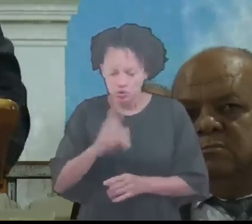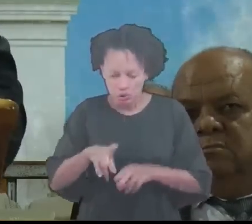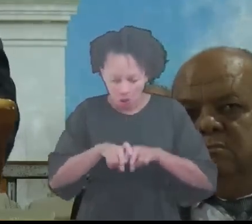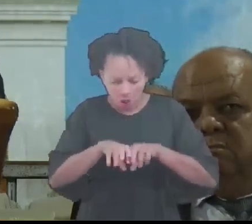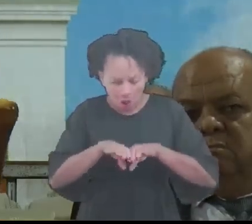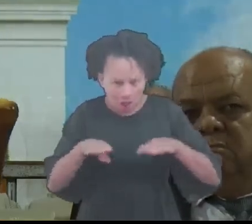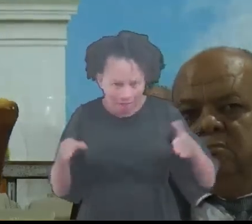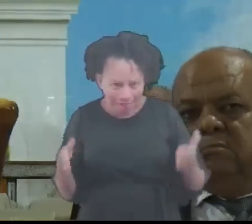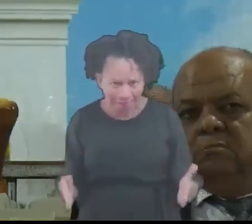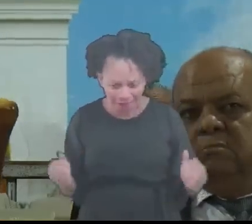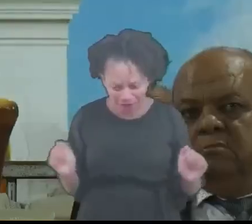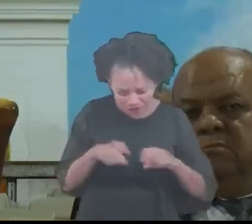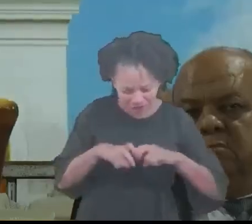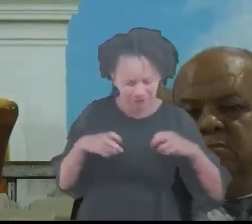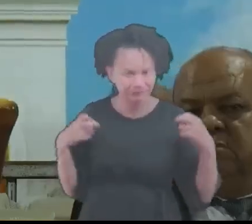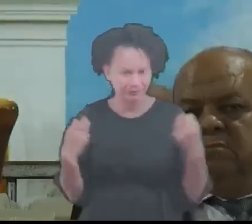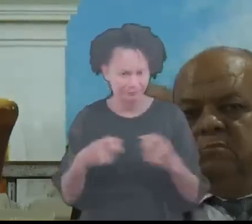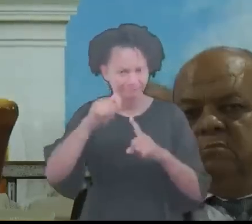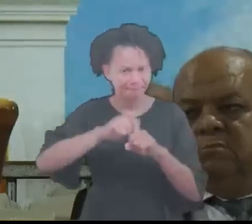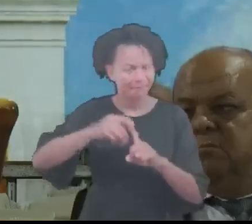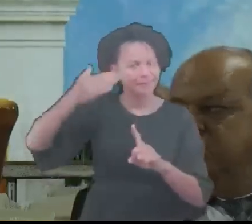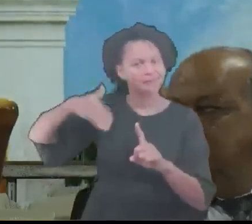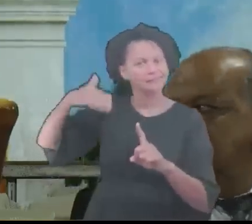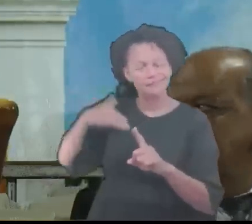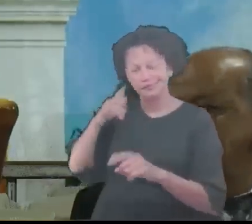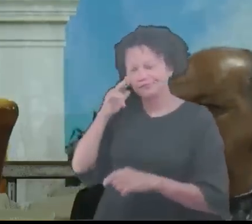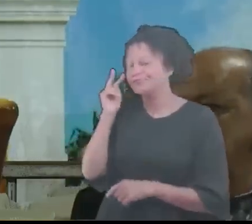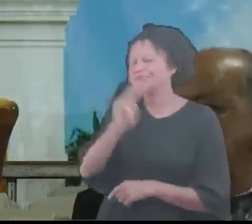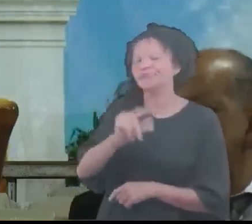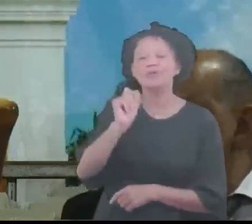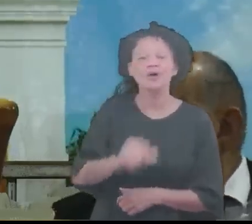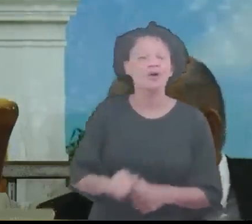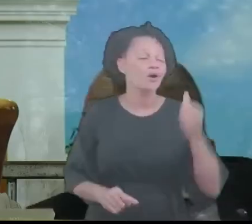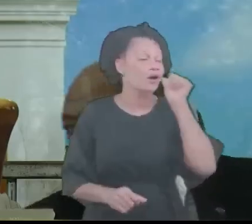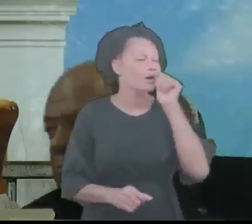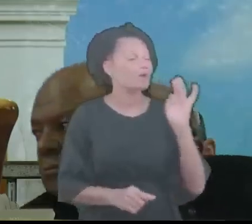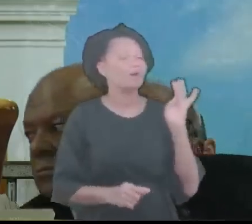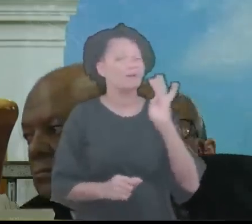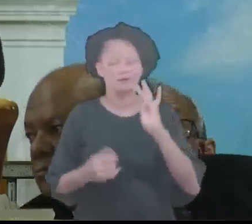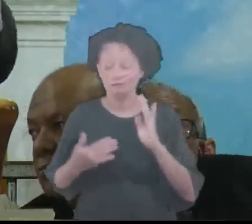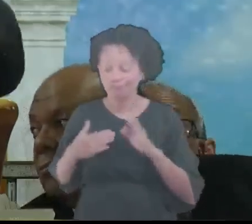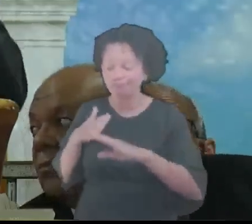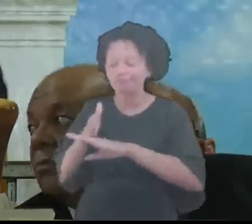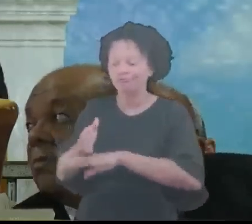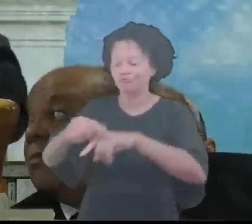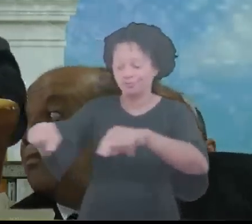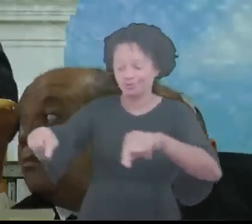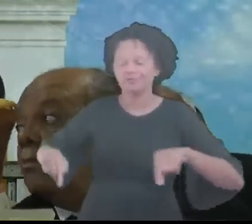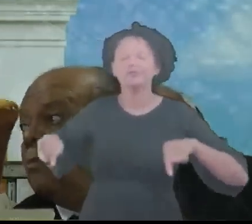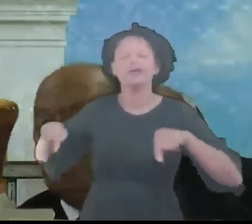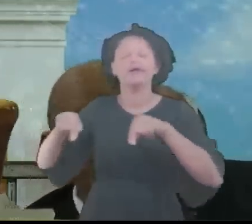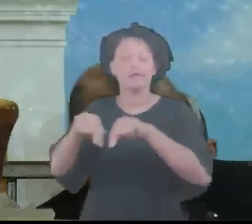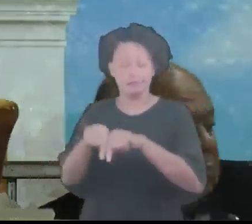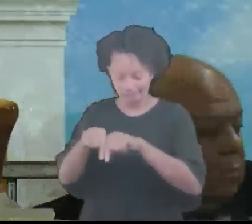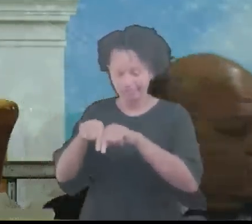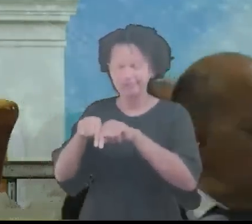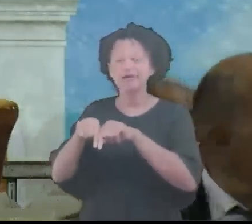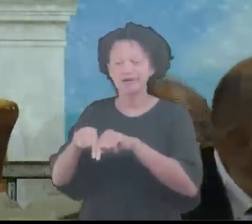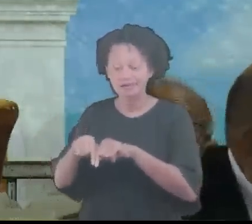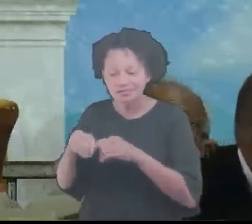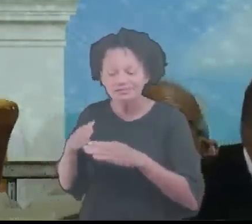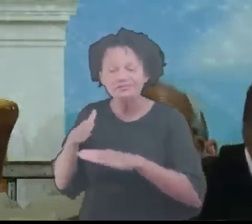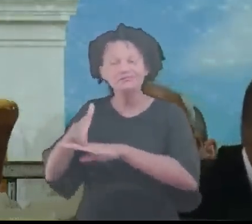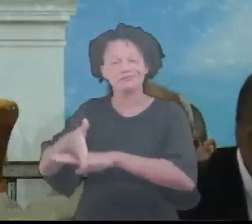mesa. Nós vimos o mês passado que a noiva entrou na recâmara. Glória a Deus,